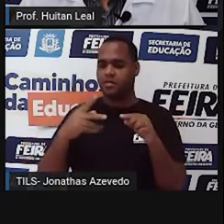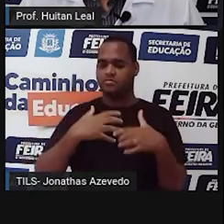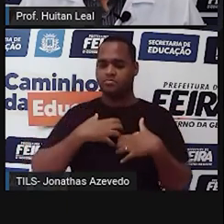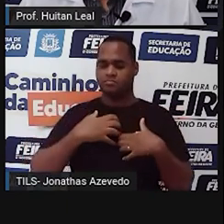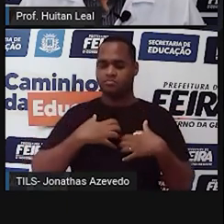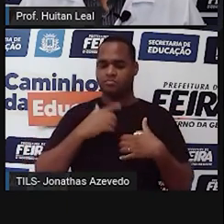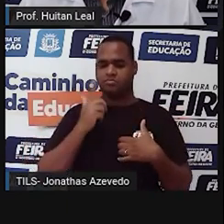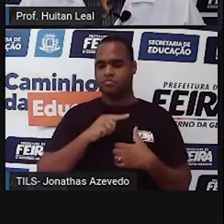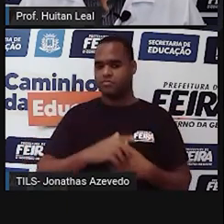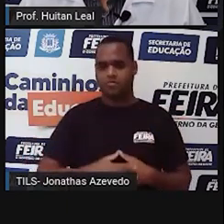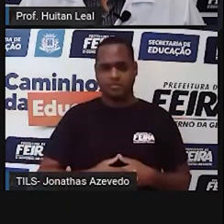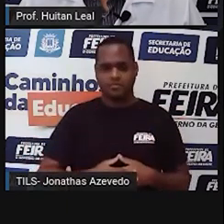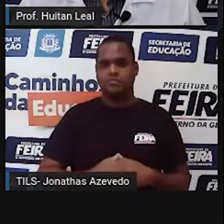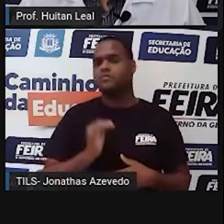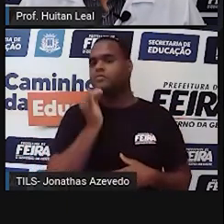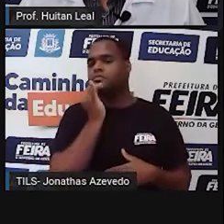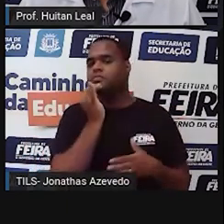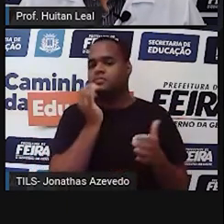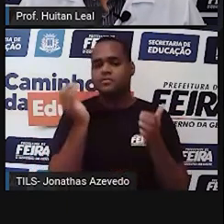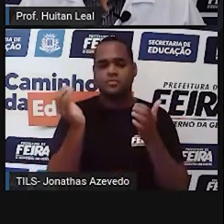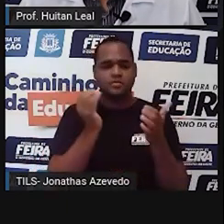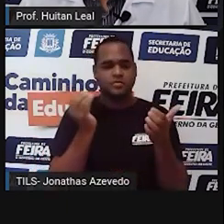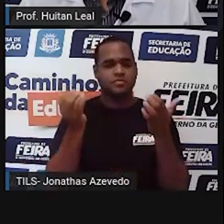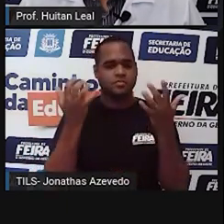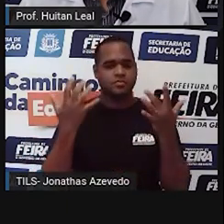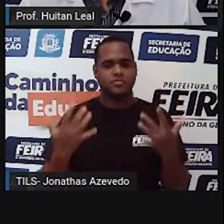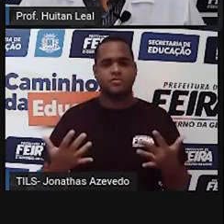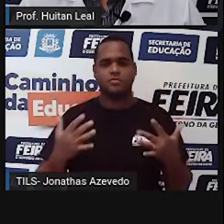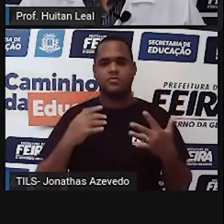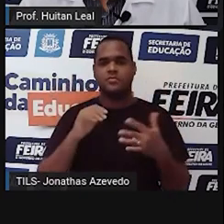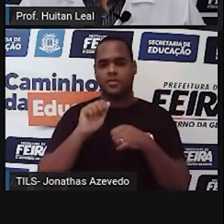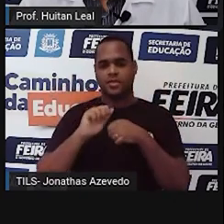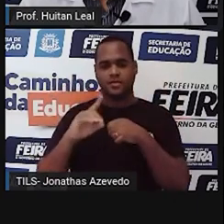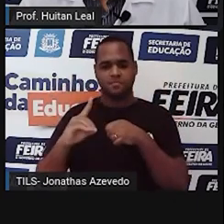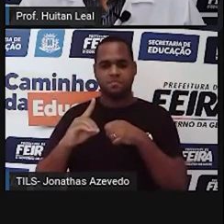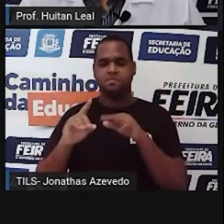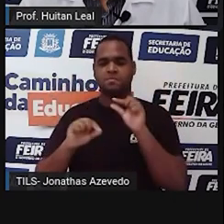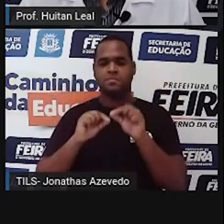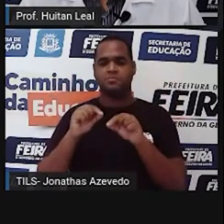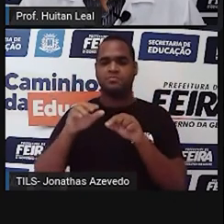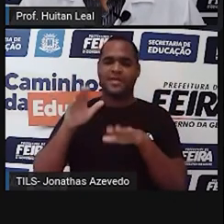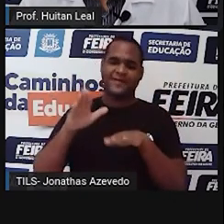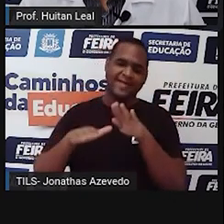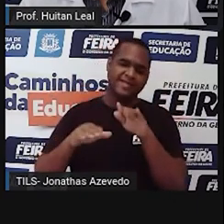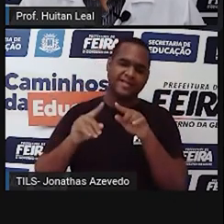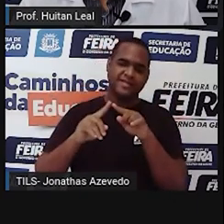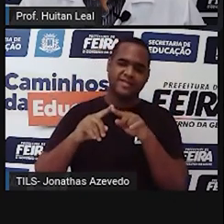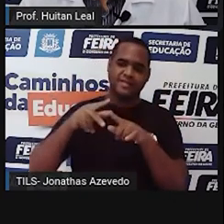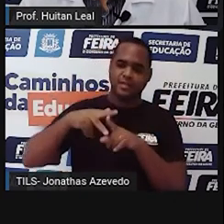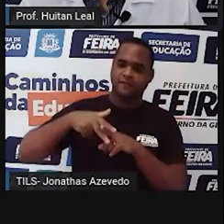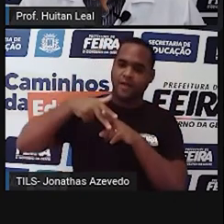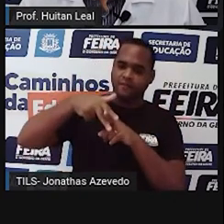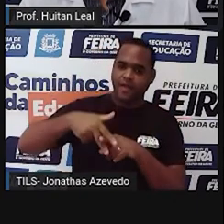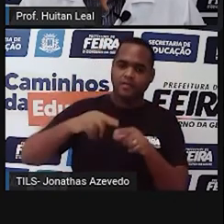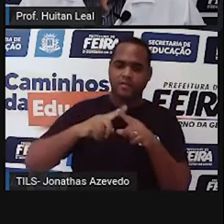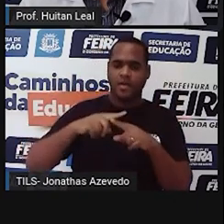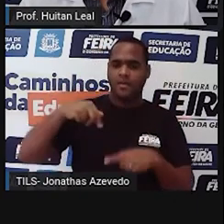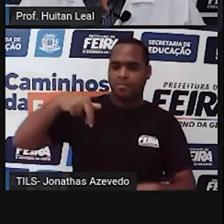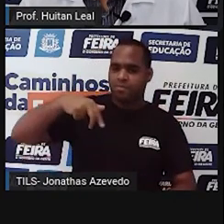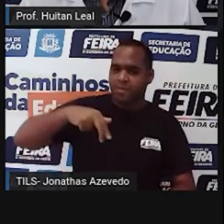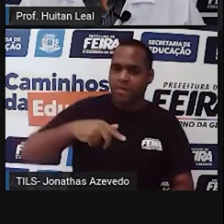sentido. Exemplos de locuções adverbiais: às vezes, a cavalo, a pé,